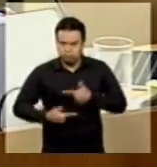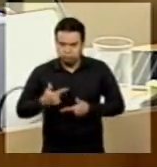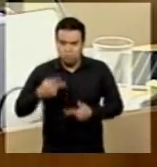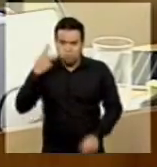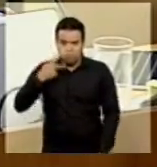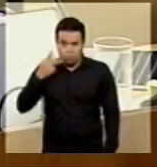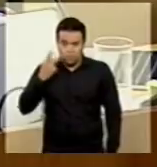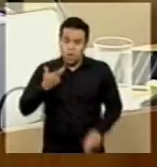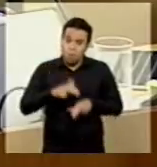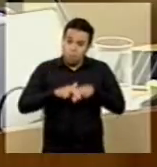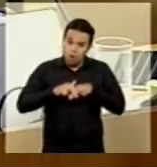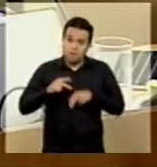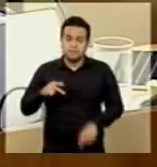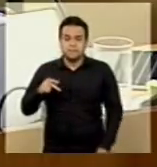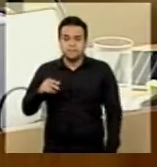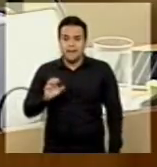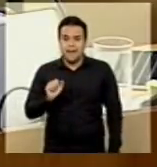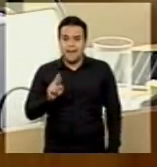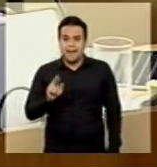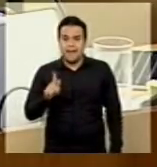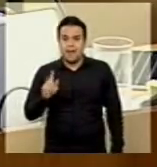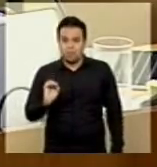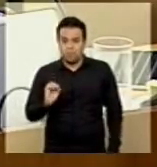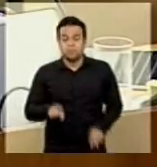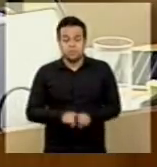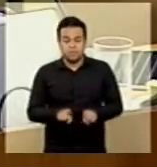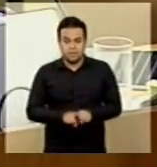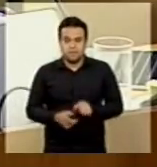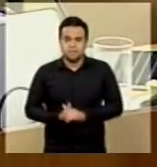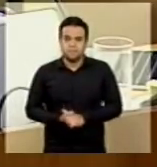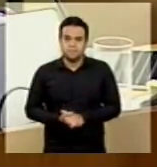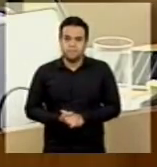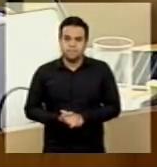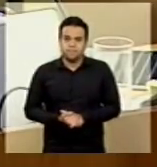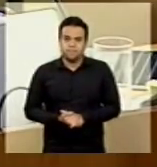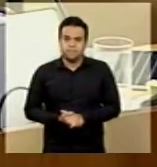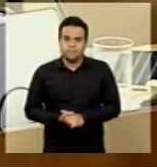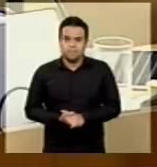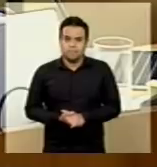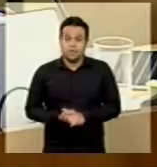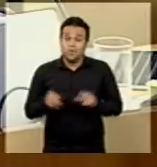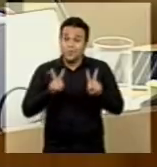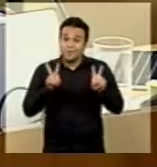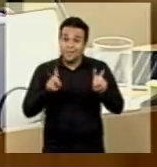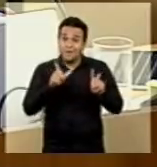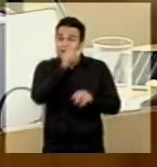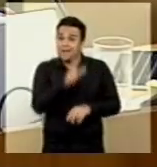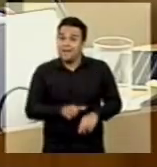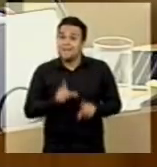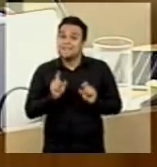do cargo. Portanto, na situação concreta, tratava-se de um prefeito. Na